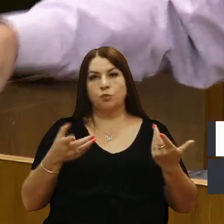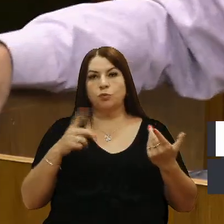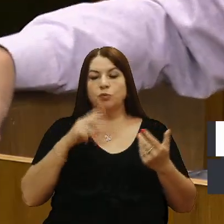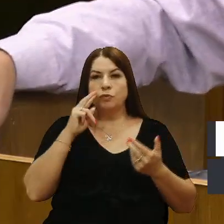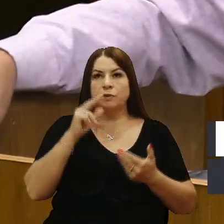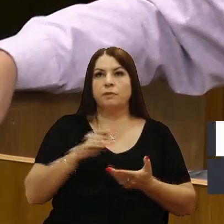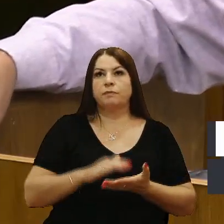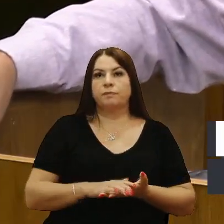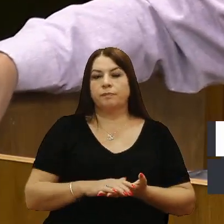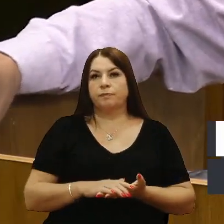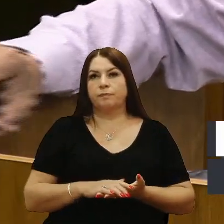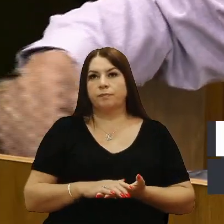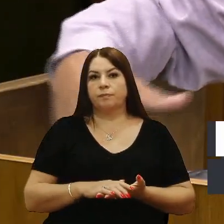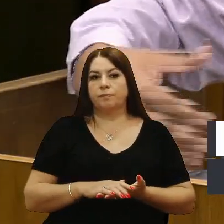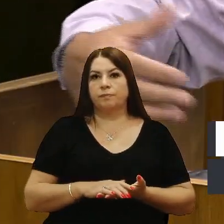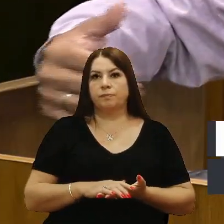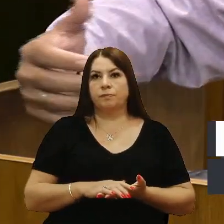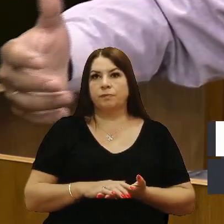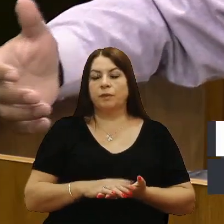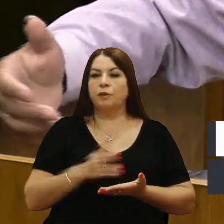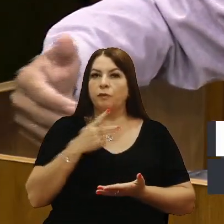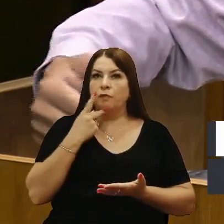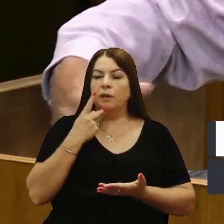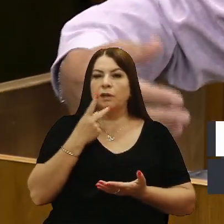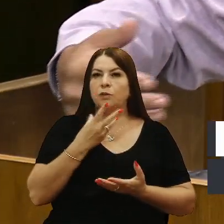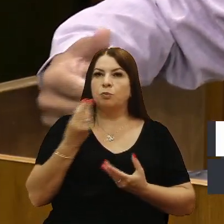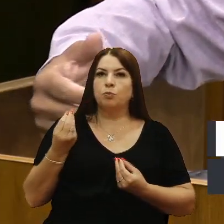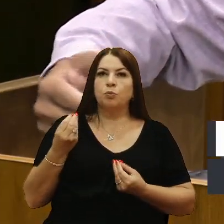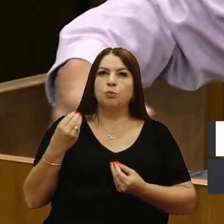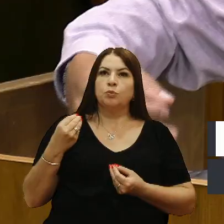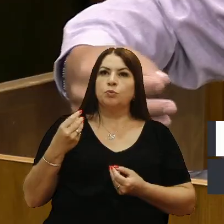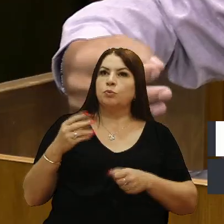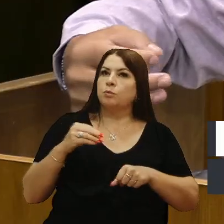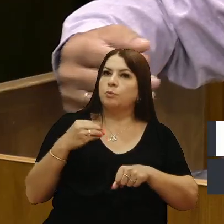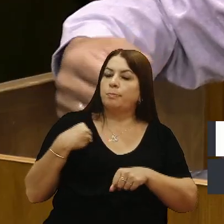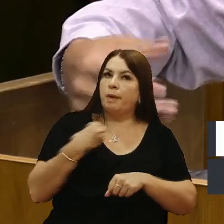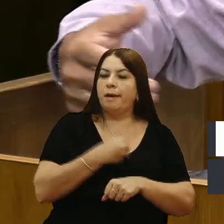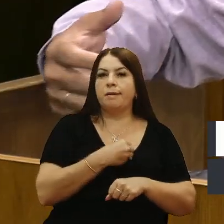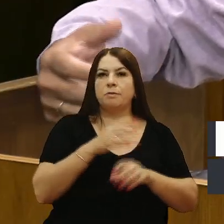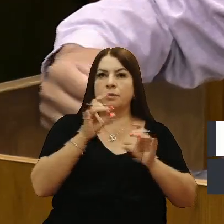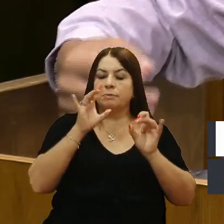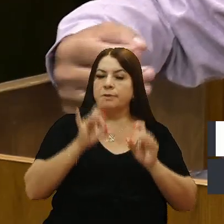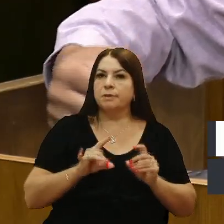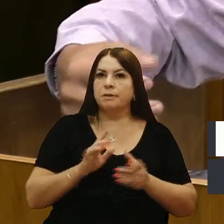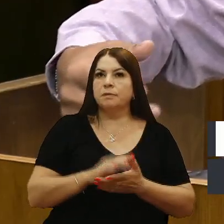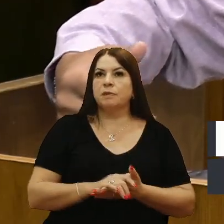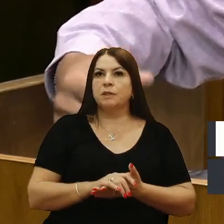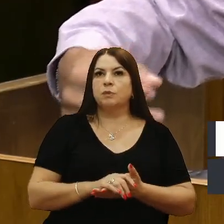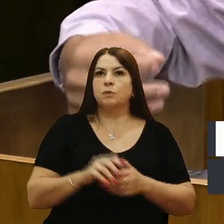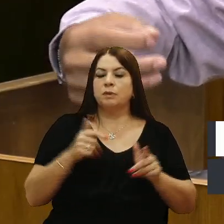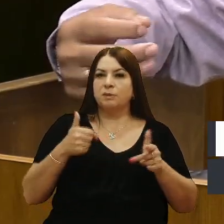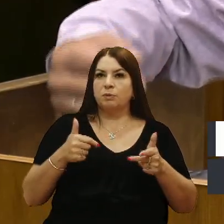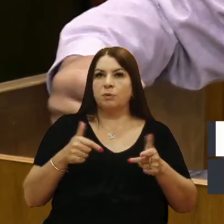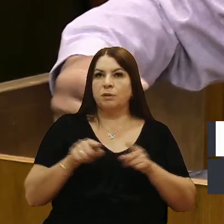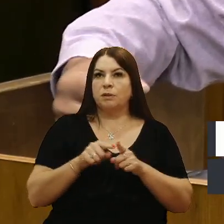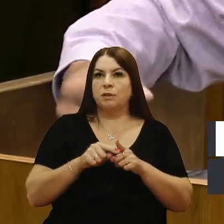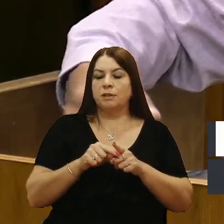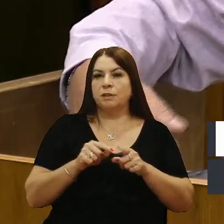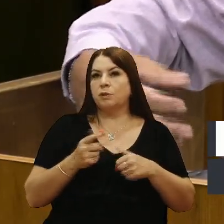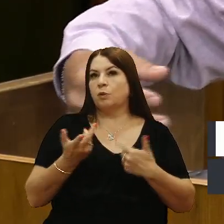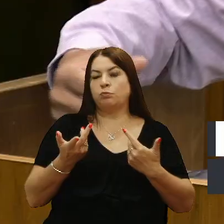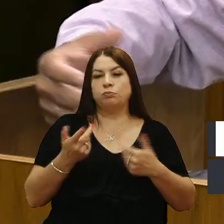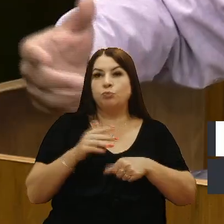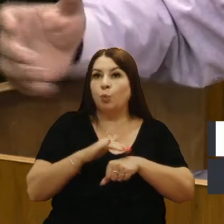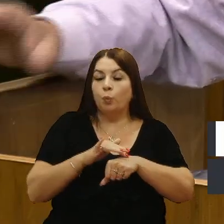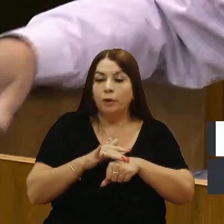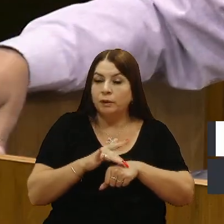ver... eu falo com muitos médicos, muitos especialistas, e eles falam assim que os trabalhadores estão adoecidos.